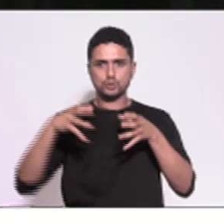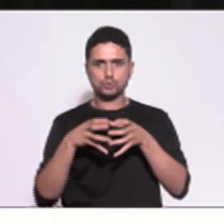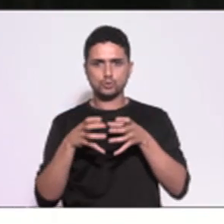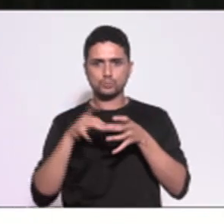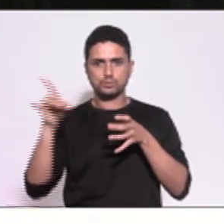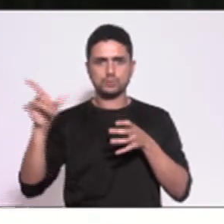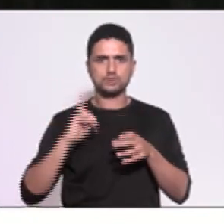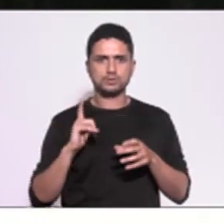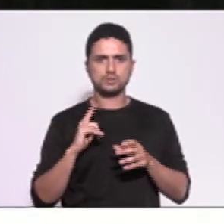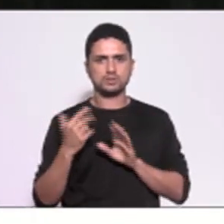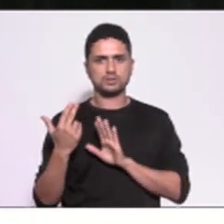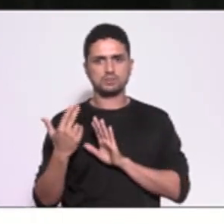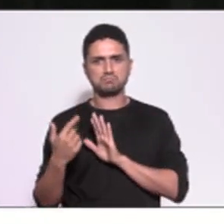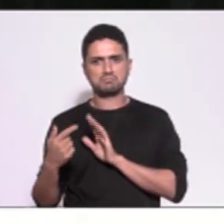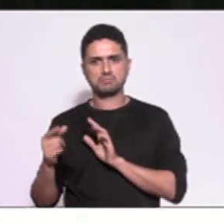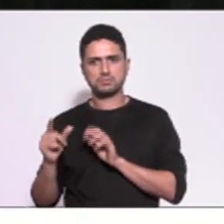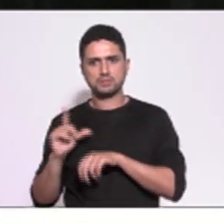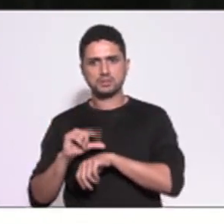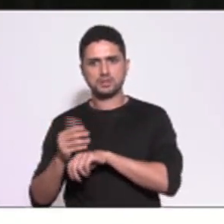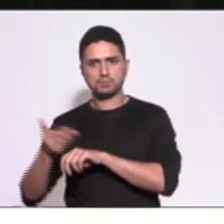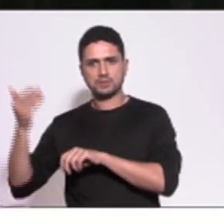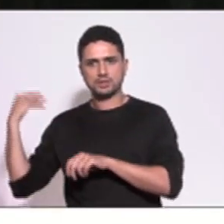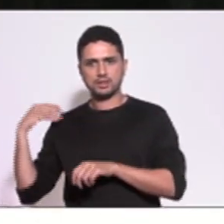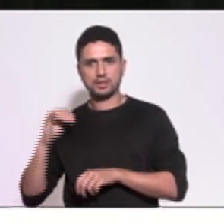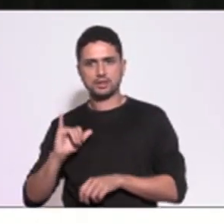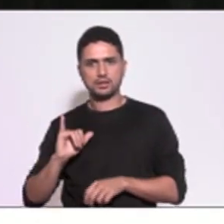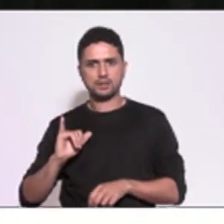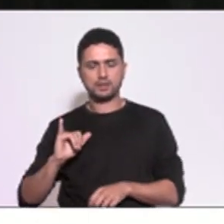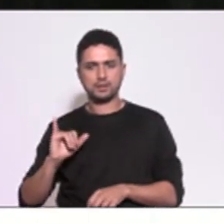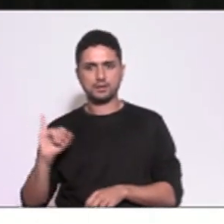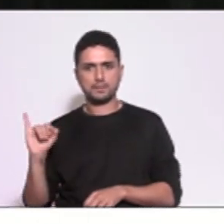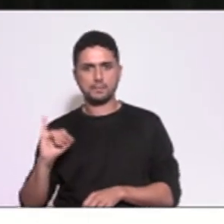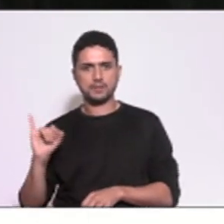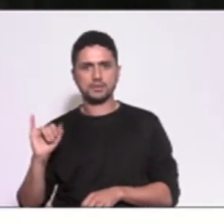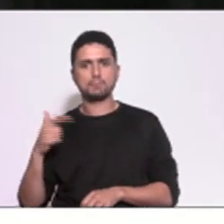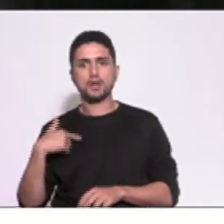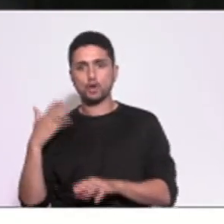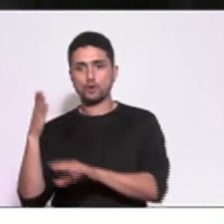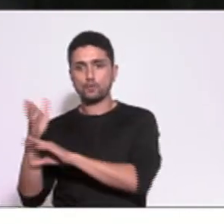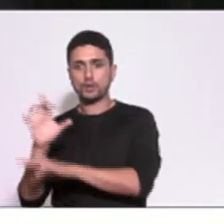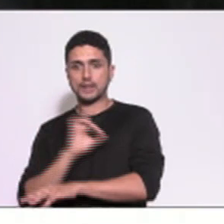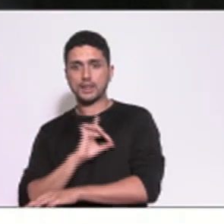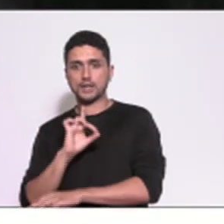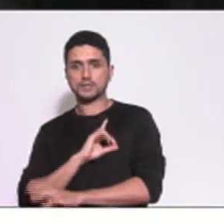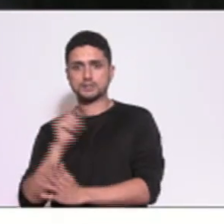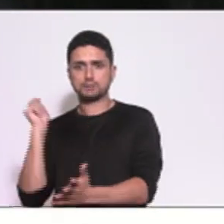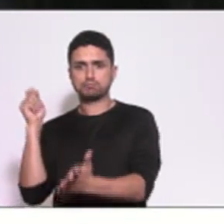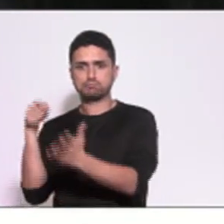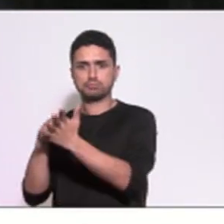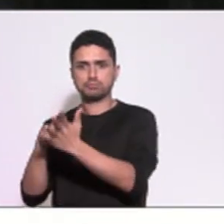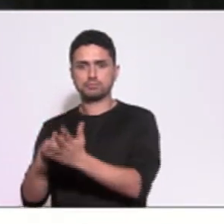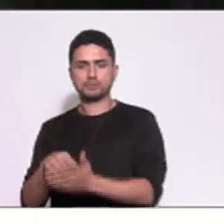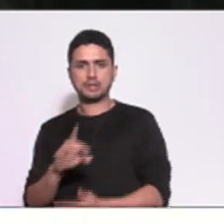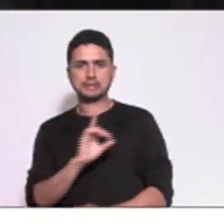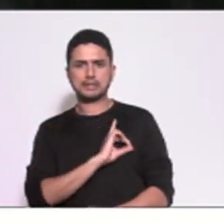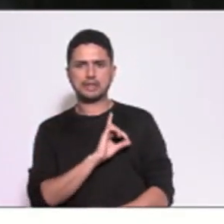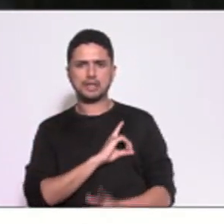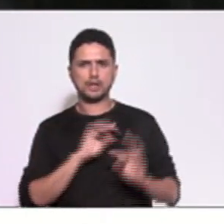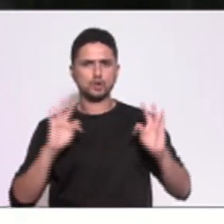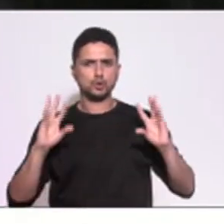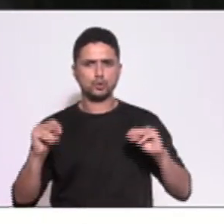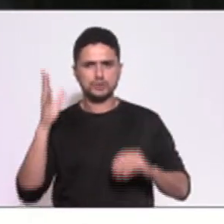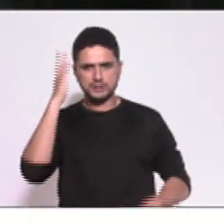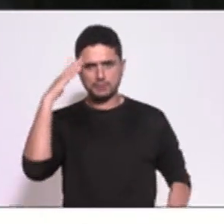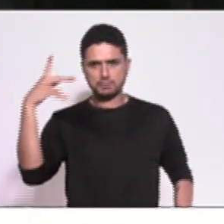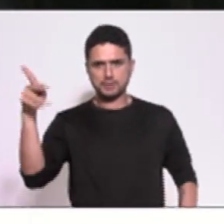atrás, aí, nas ruas de Ipanema, de Copacabana. Eu fui em 2 delegacias, Ronaldo, todo mundo sabia, os delegados todos sabiam a sua lei de